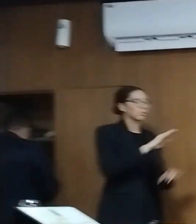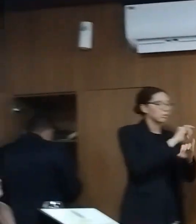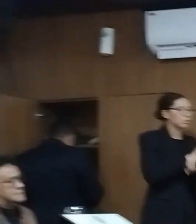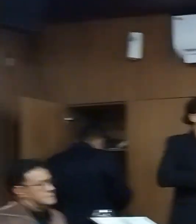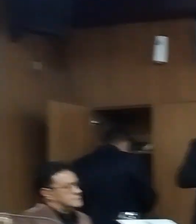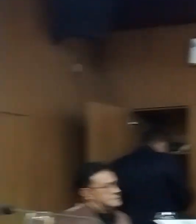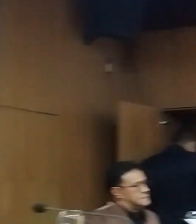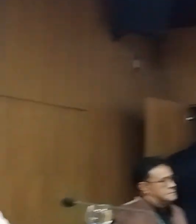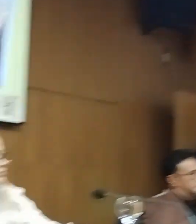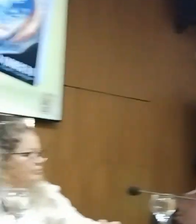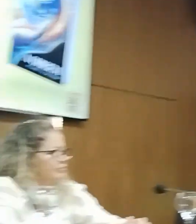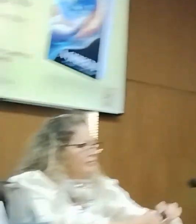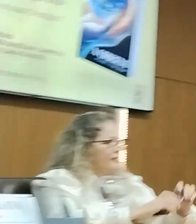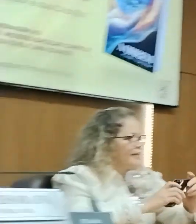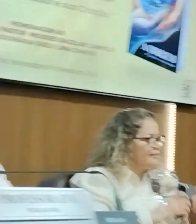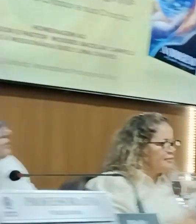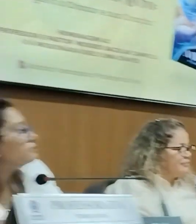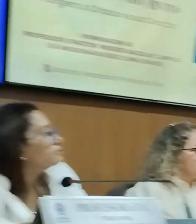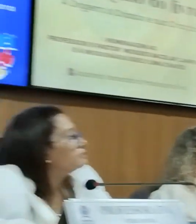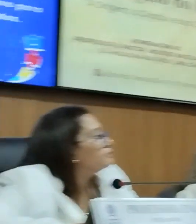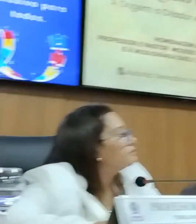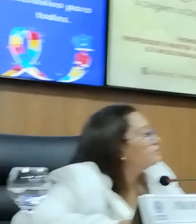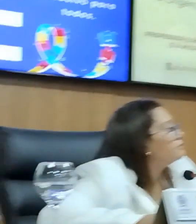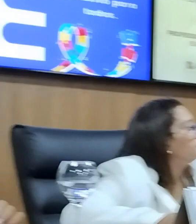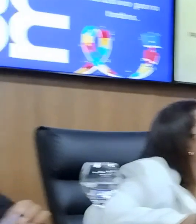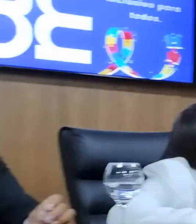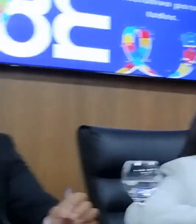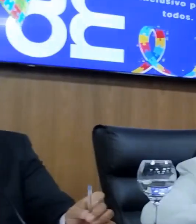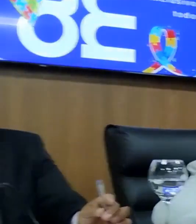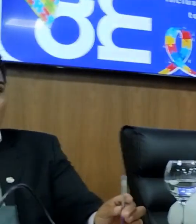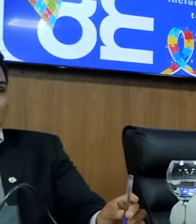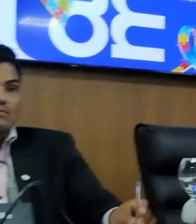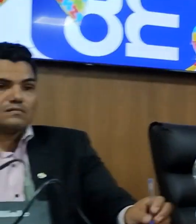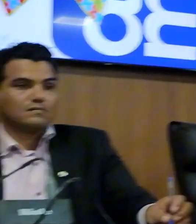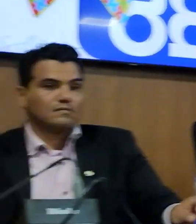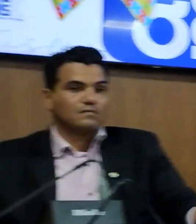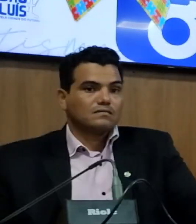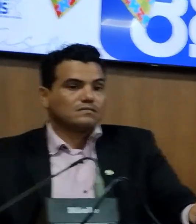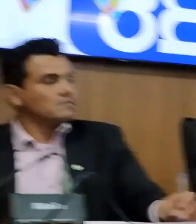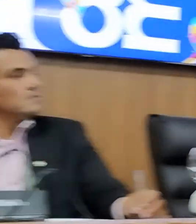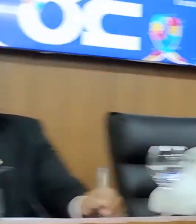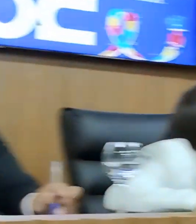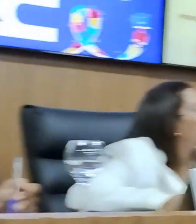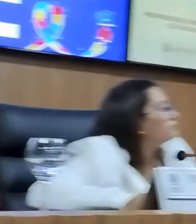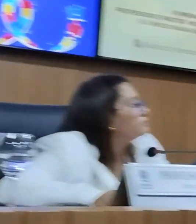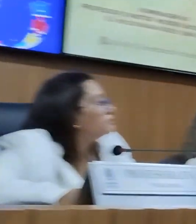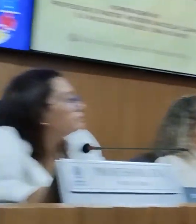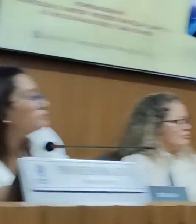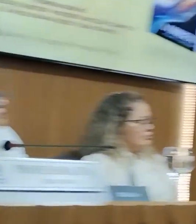declaração do que a Bíblia vai dizer a respeito de temas que publicamente se fala, se debate.